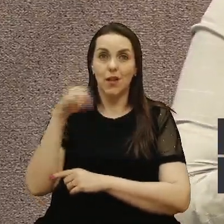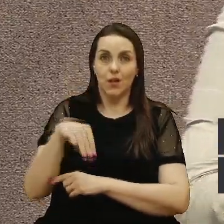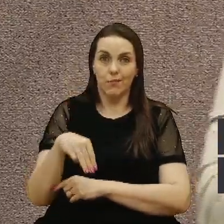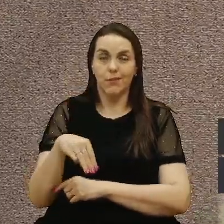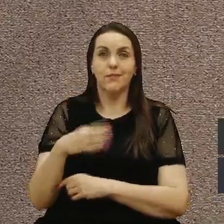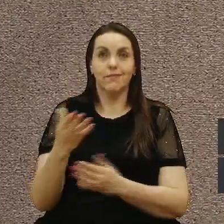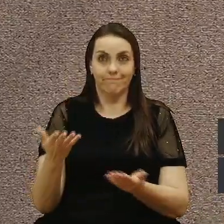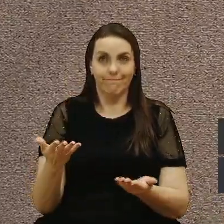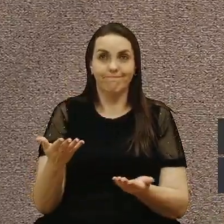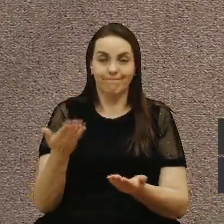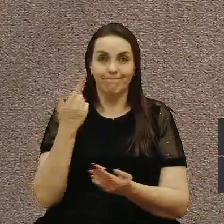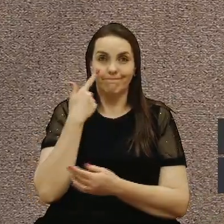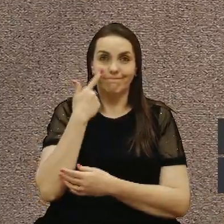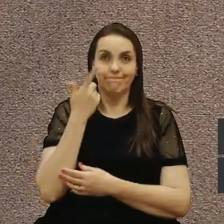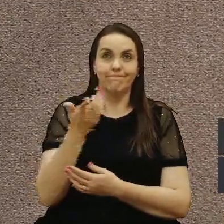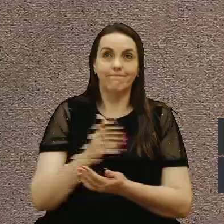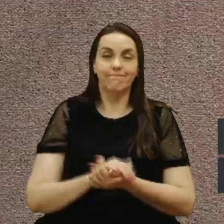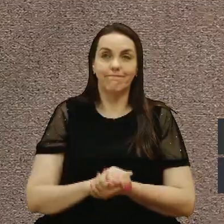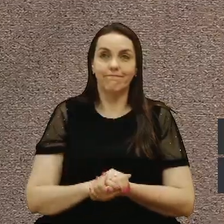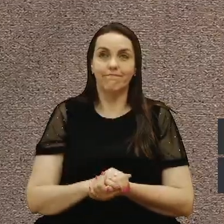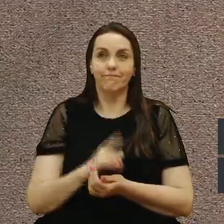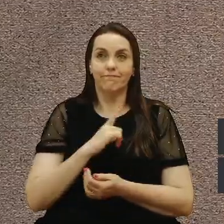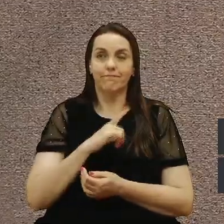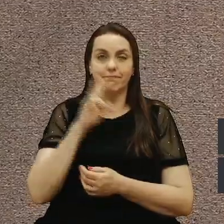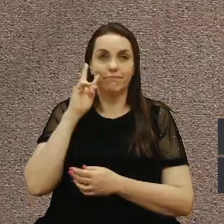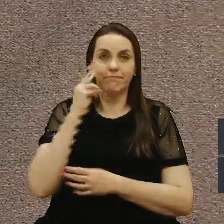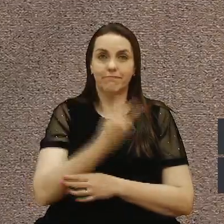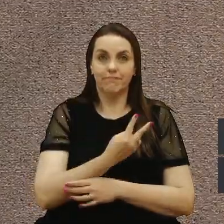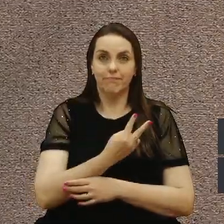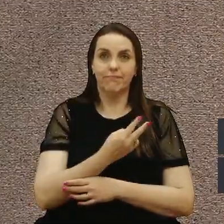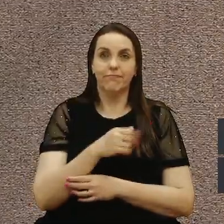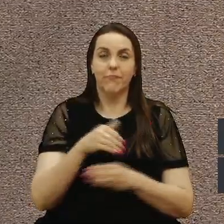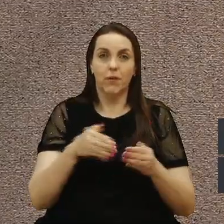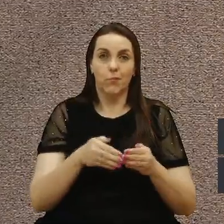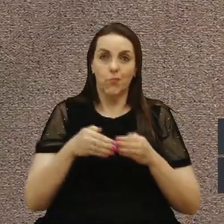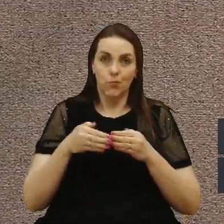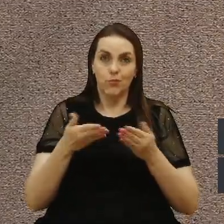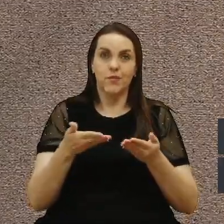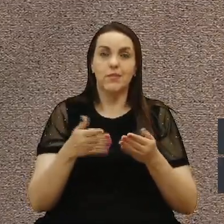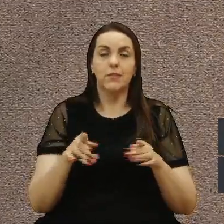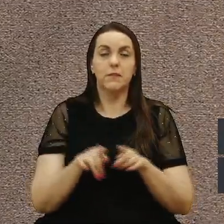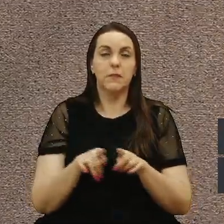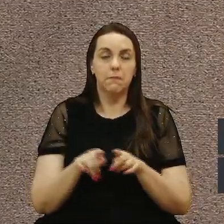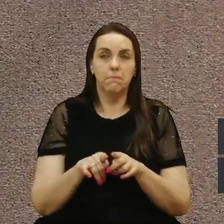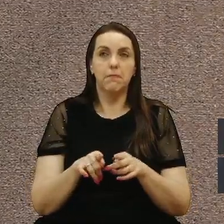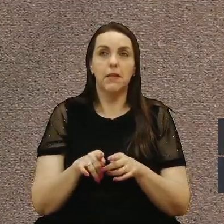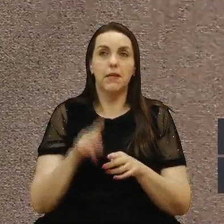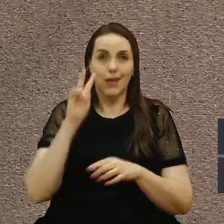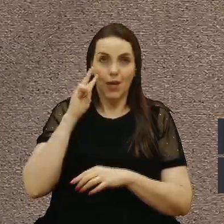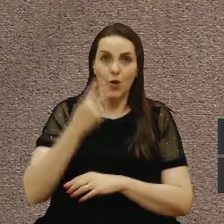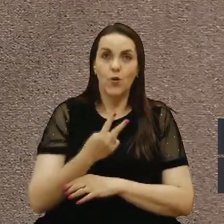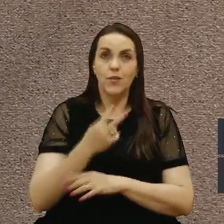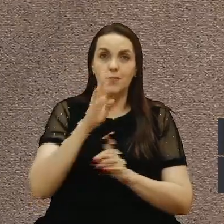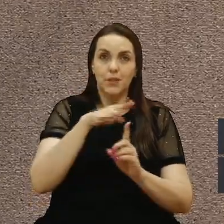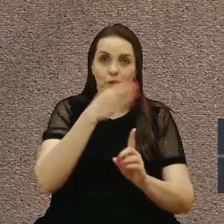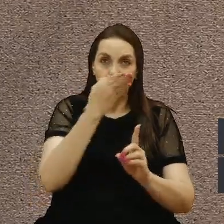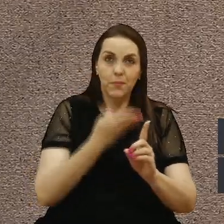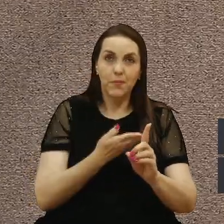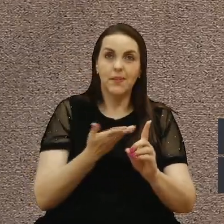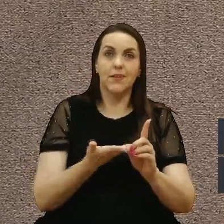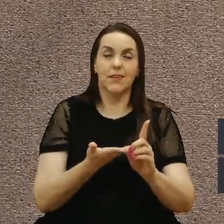vejam a necessidade e a gente sempre fala, né, reconhecer através de uma moção, através de um reconhecimento, de uma homenagem, de